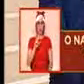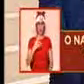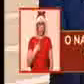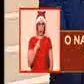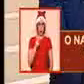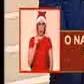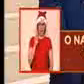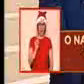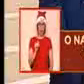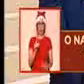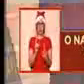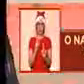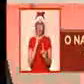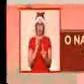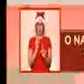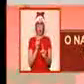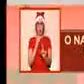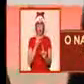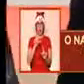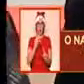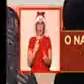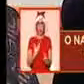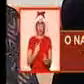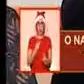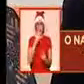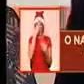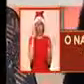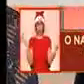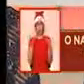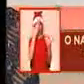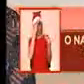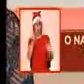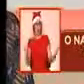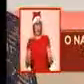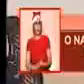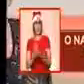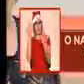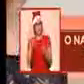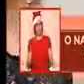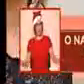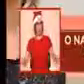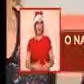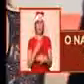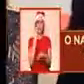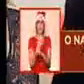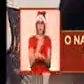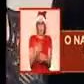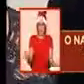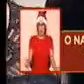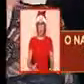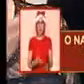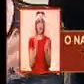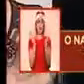Ludares, é assim que o lugar se chama, Ludares. Quem quiser lá aparecer também. Será bem-vindo. É uma grande sempre. Festa. Uma grande festa. Muito bem.